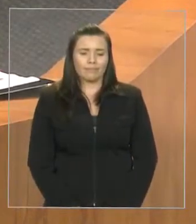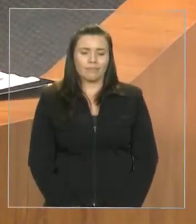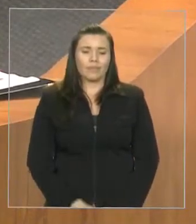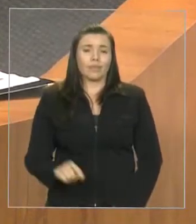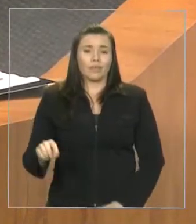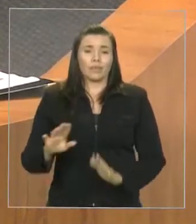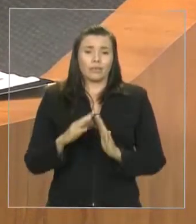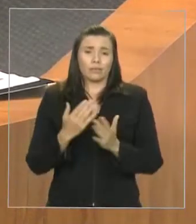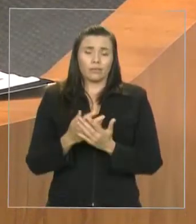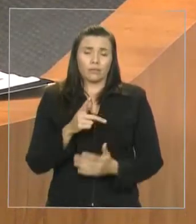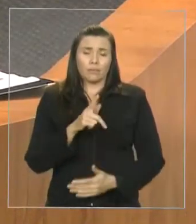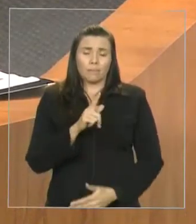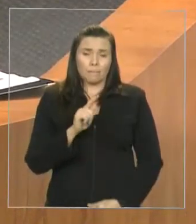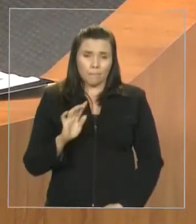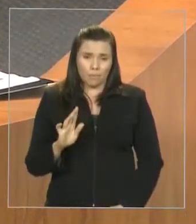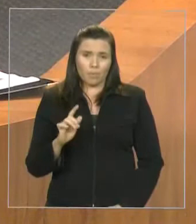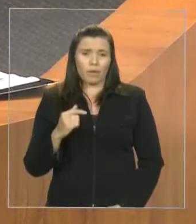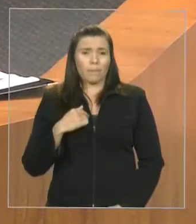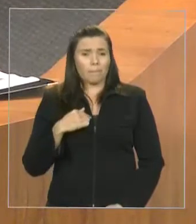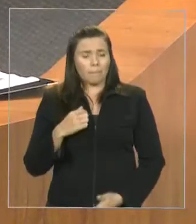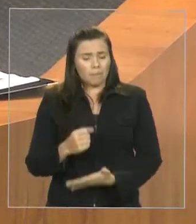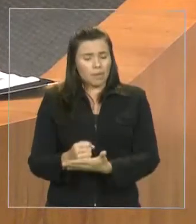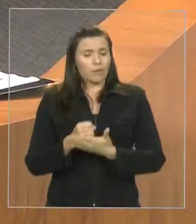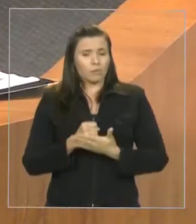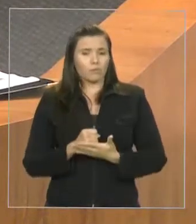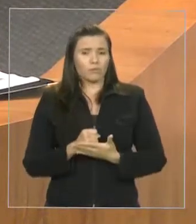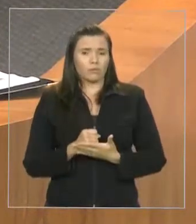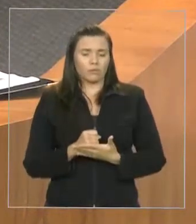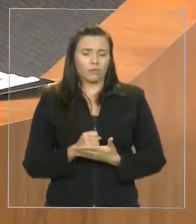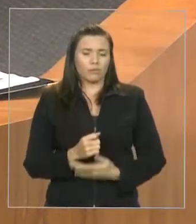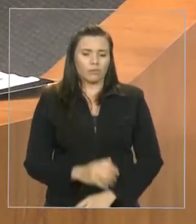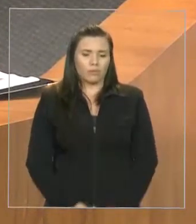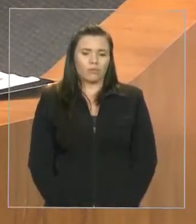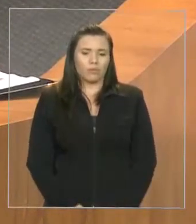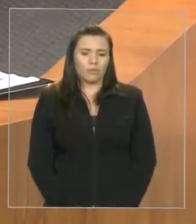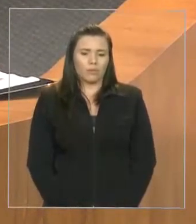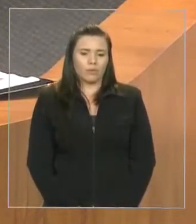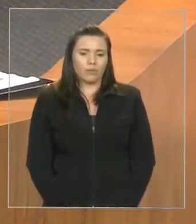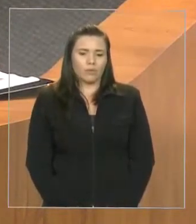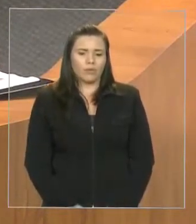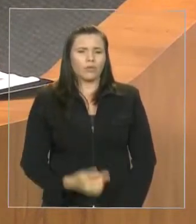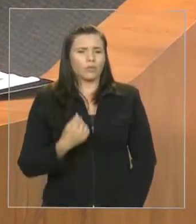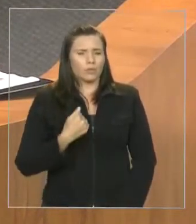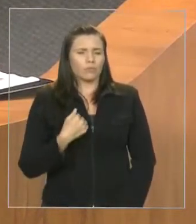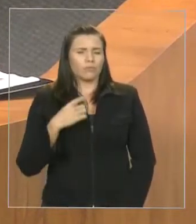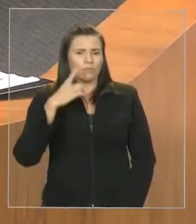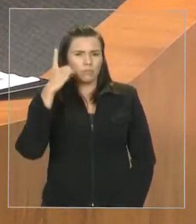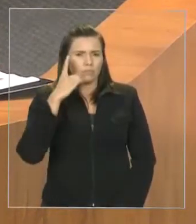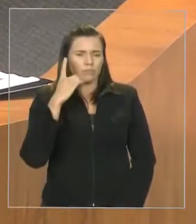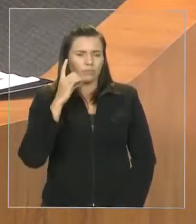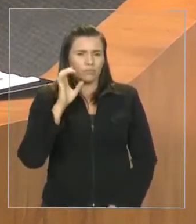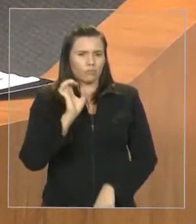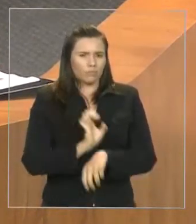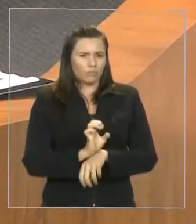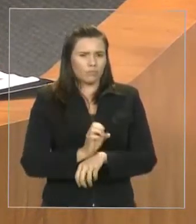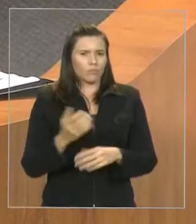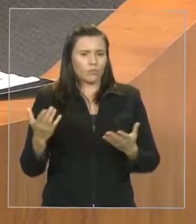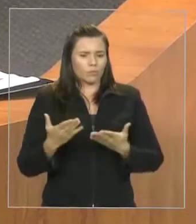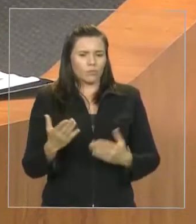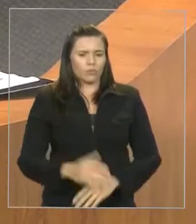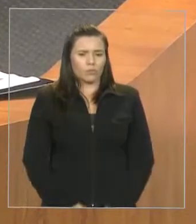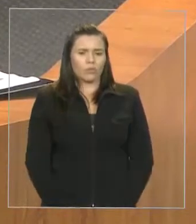pública. E como deputado estadual, eu não poderia fechar os meus olhos para a